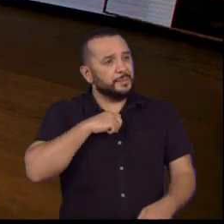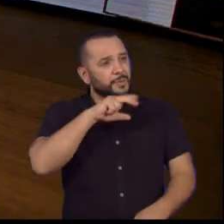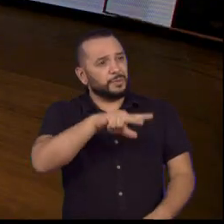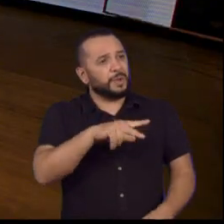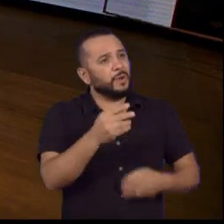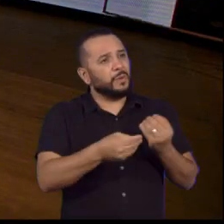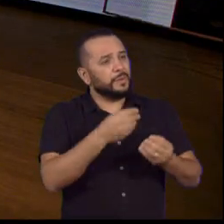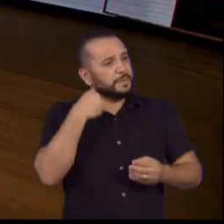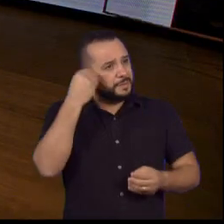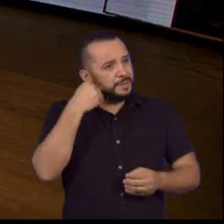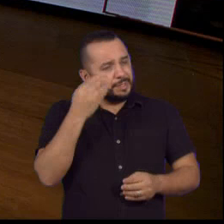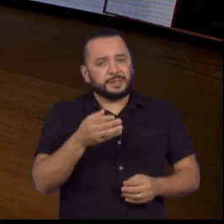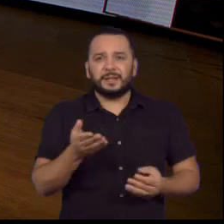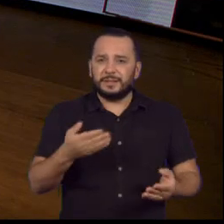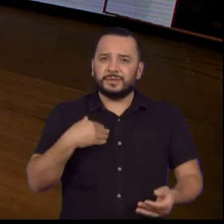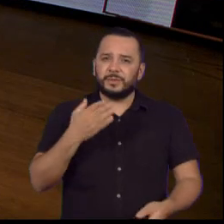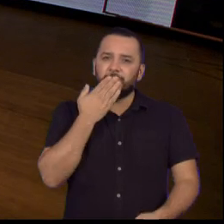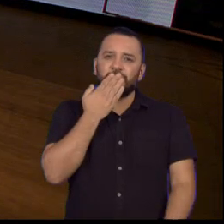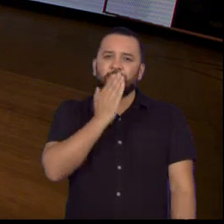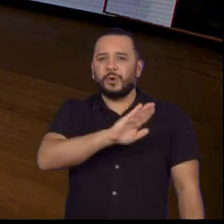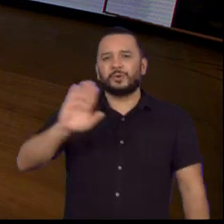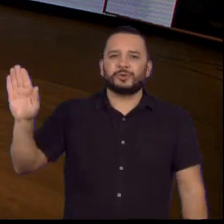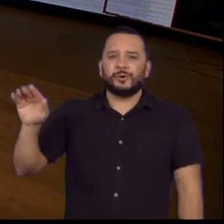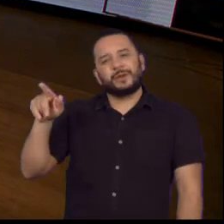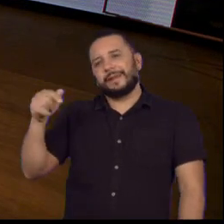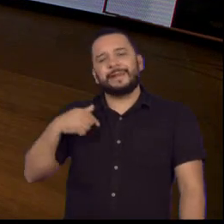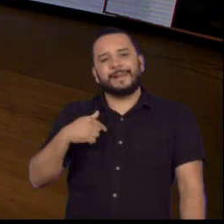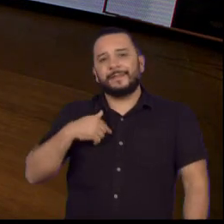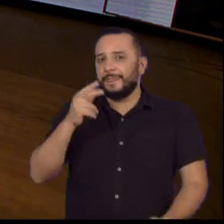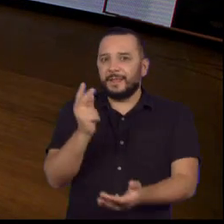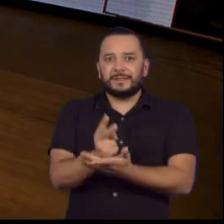Mas Jô Soares, ele é atrevido por natureza.